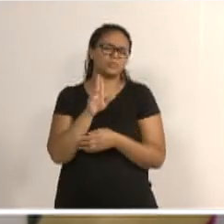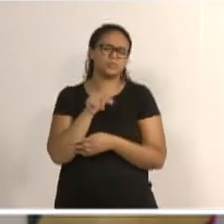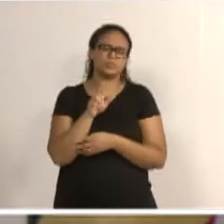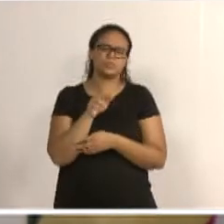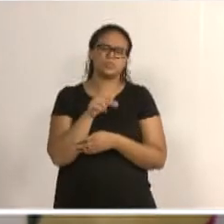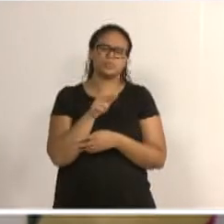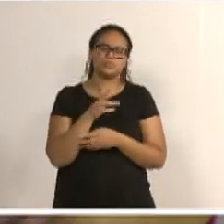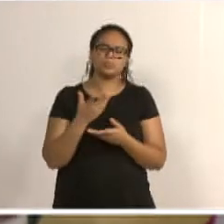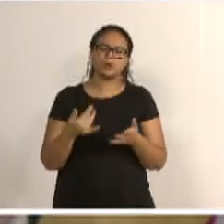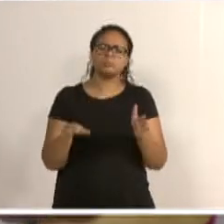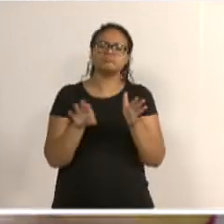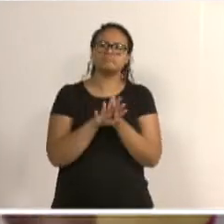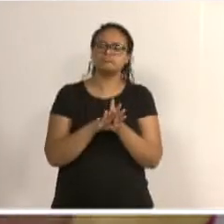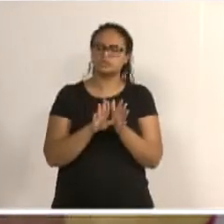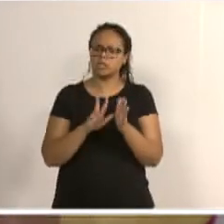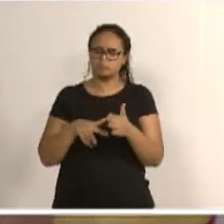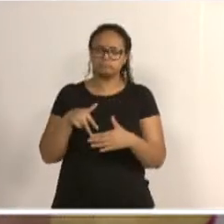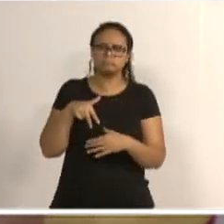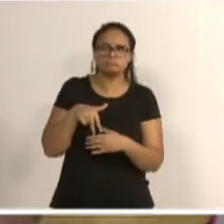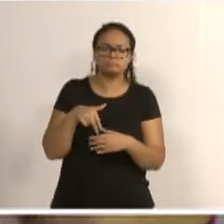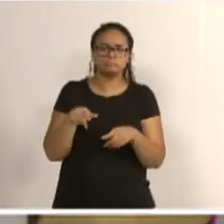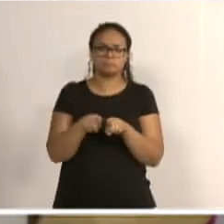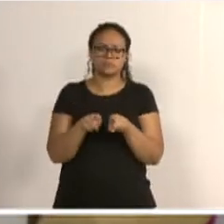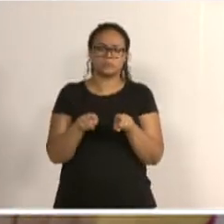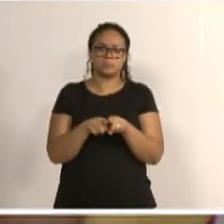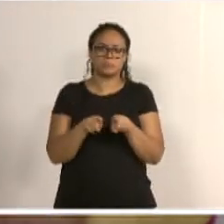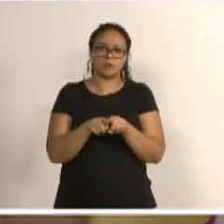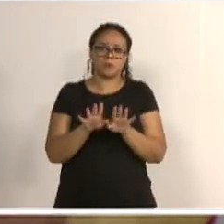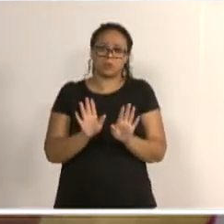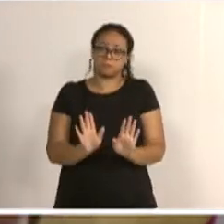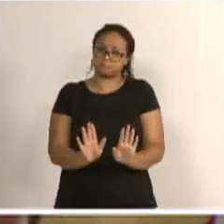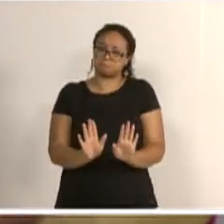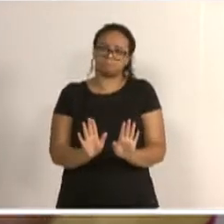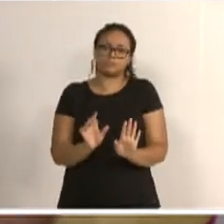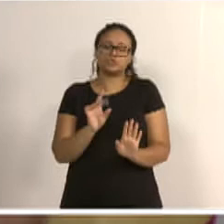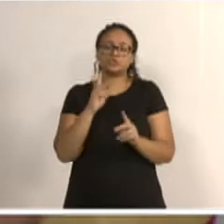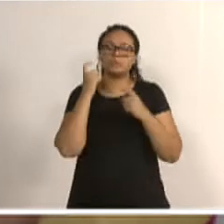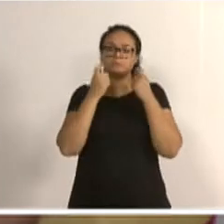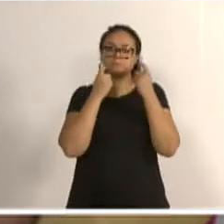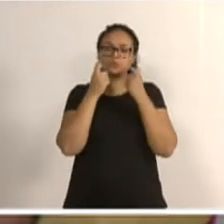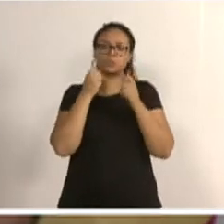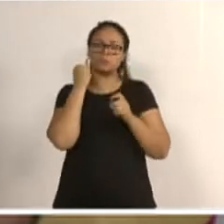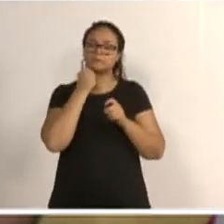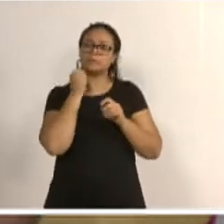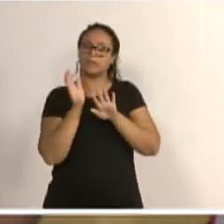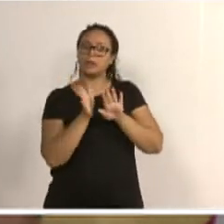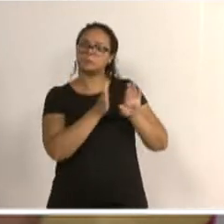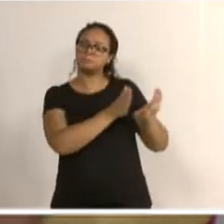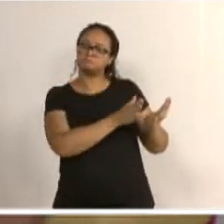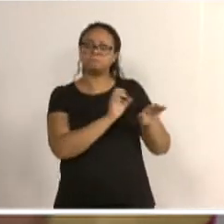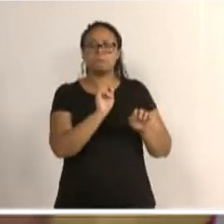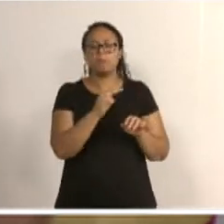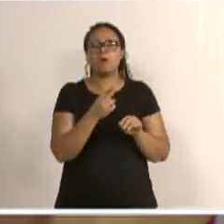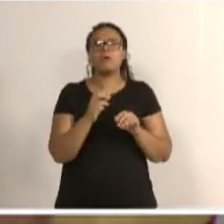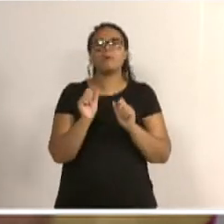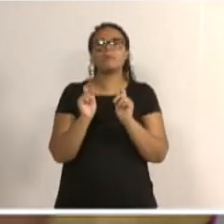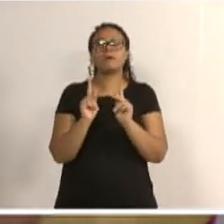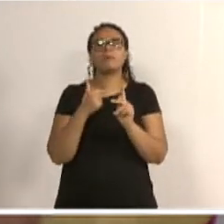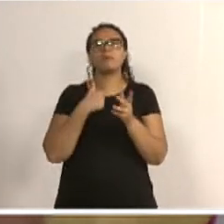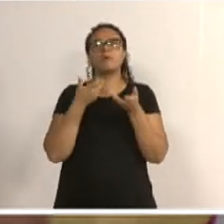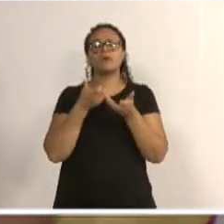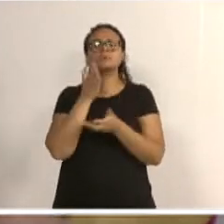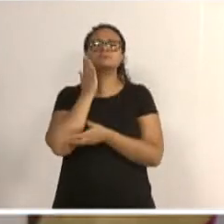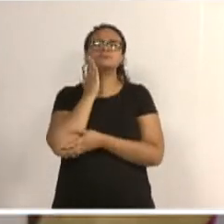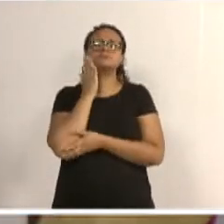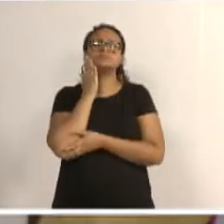sua candidatura a senador, mas, fazendo só esse parêntese, eu queria saber se existe alguma ação por parte do